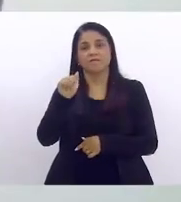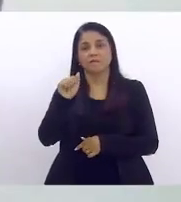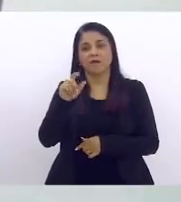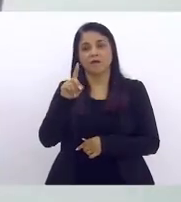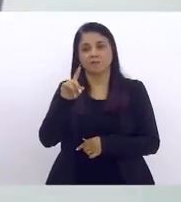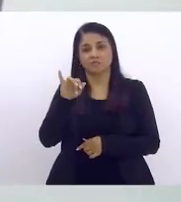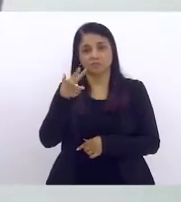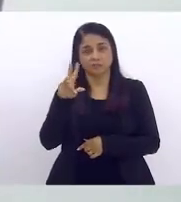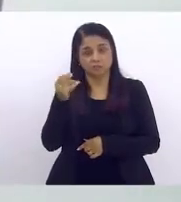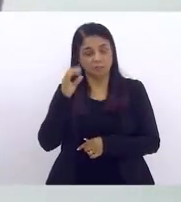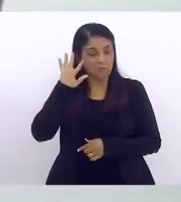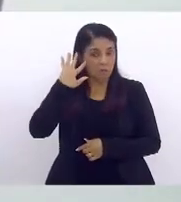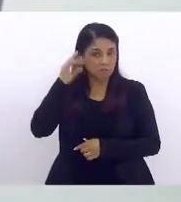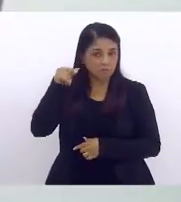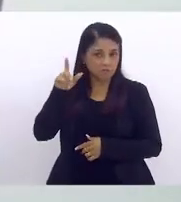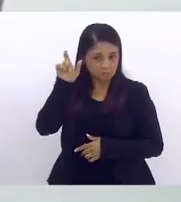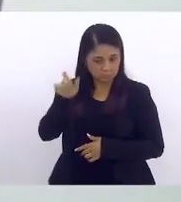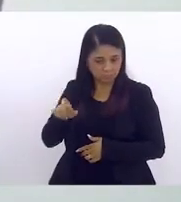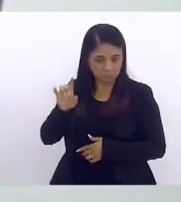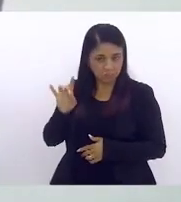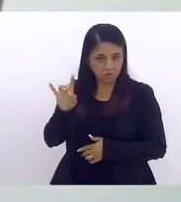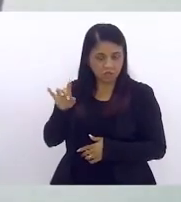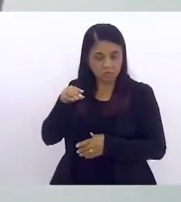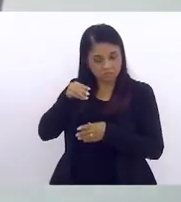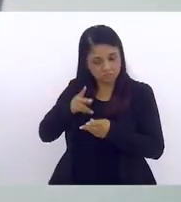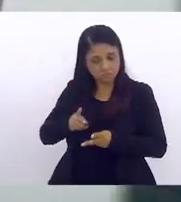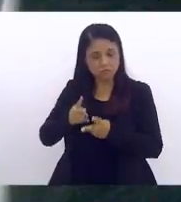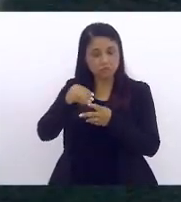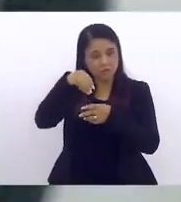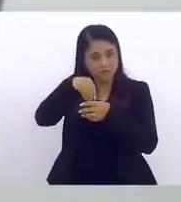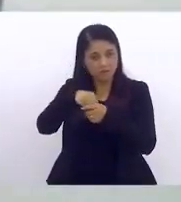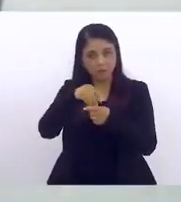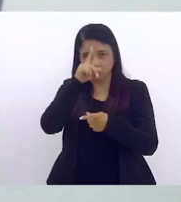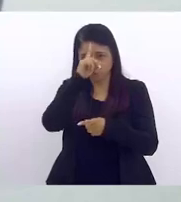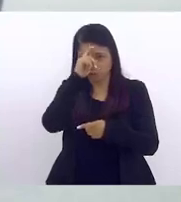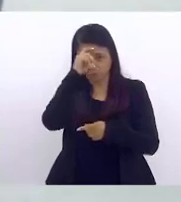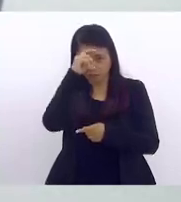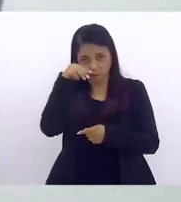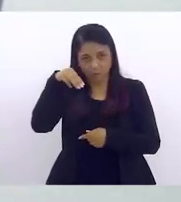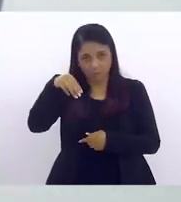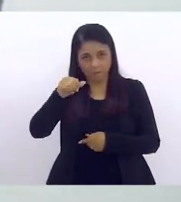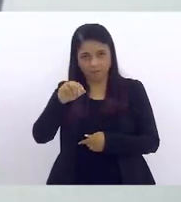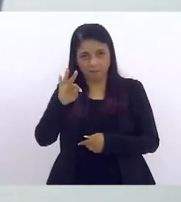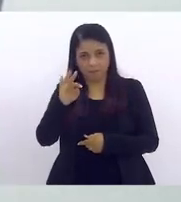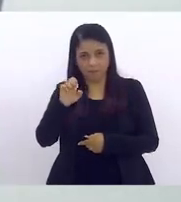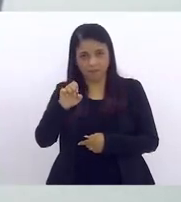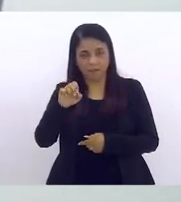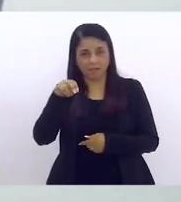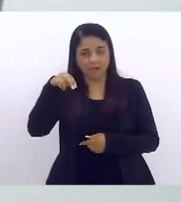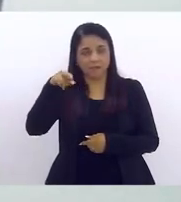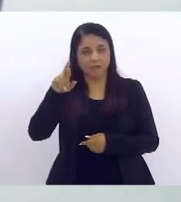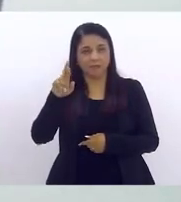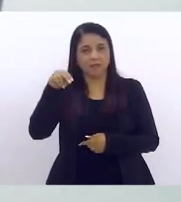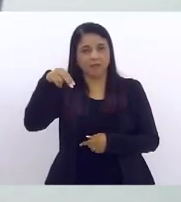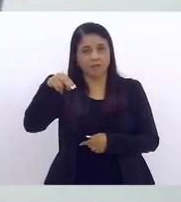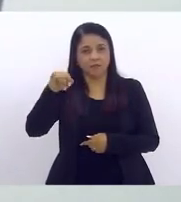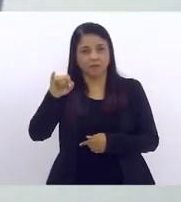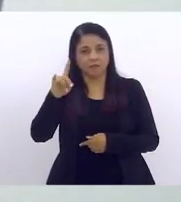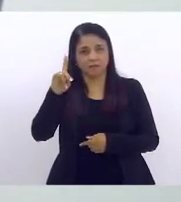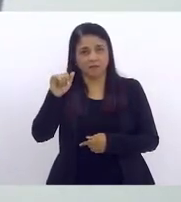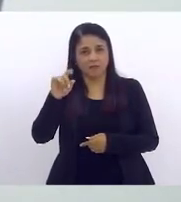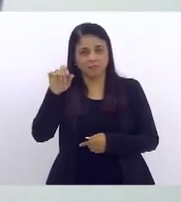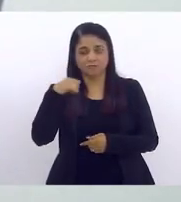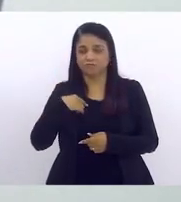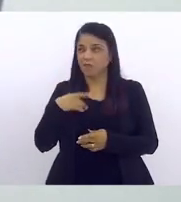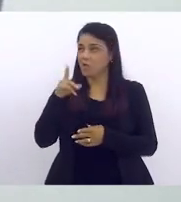conta própria, permanecer dentro daquela maternidade. E isso, se eu não me engano, está ali a cola, mas eu não